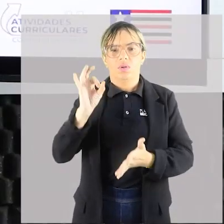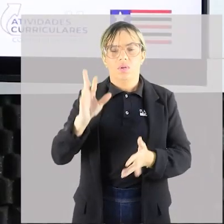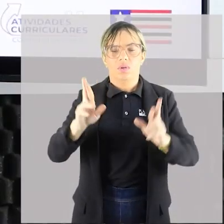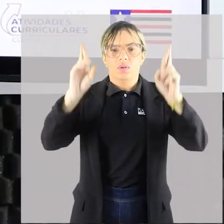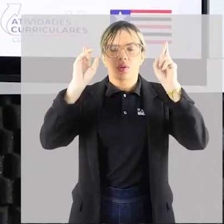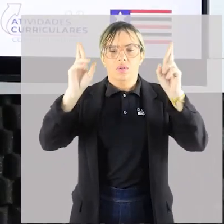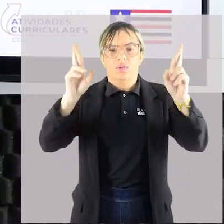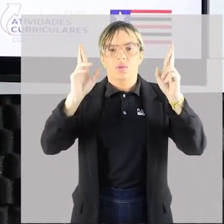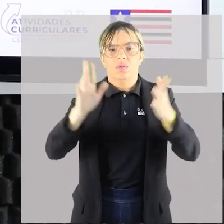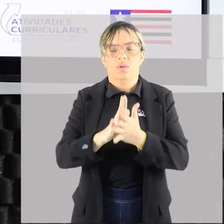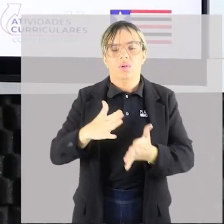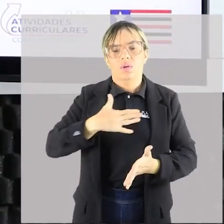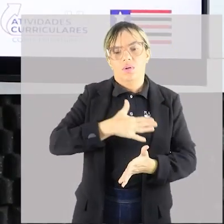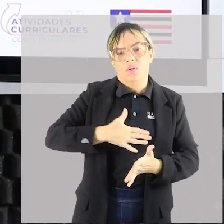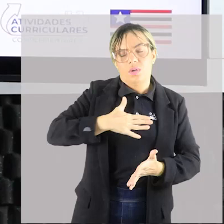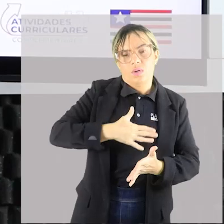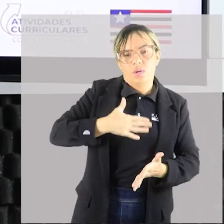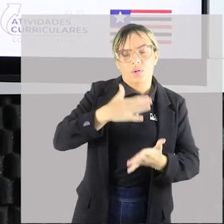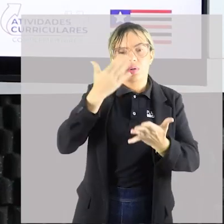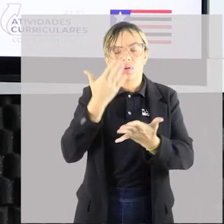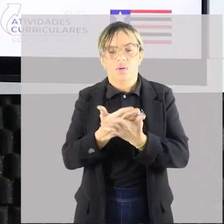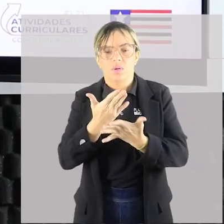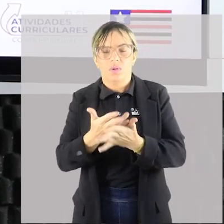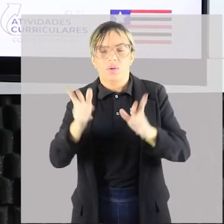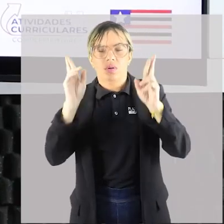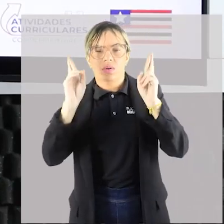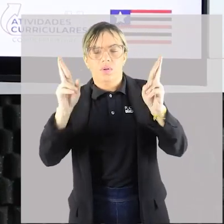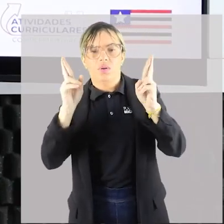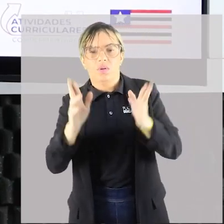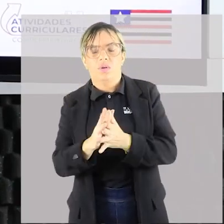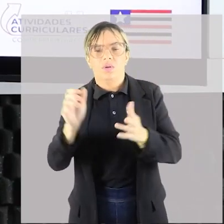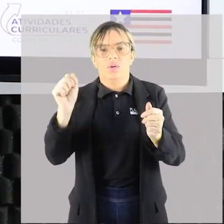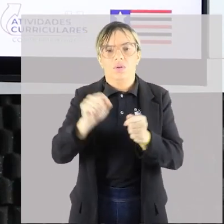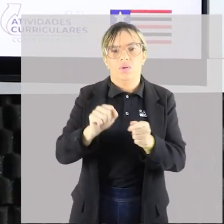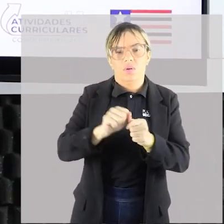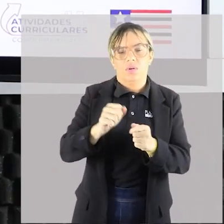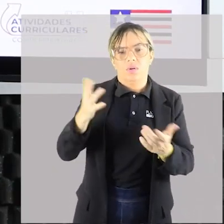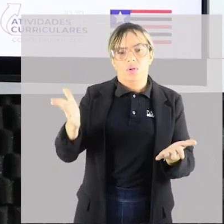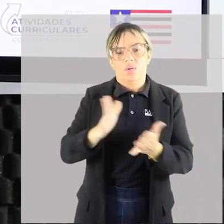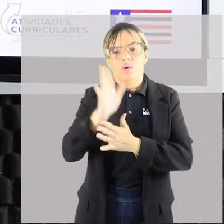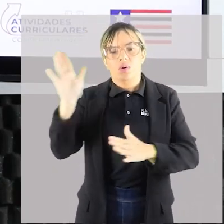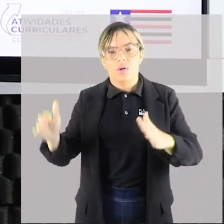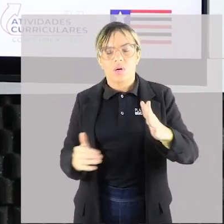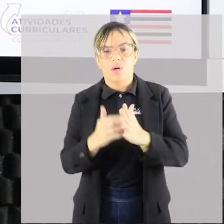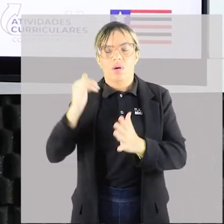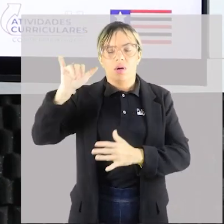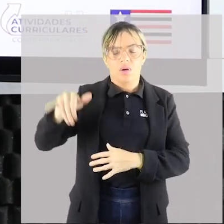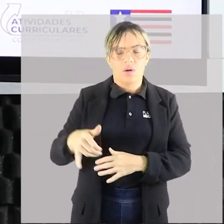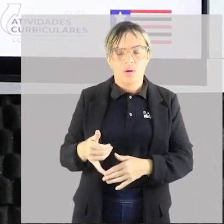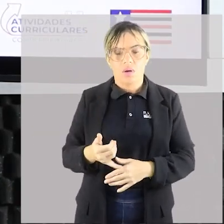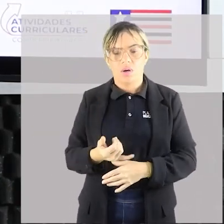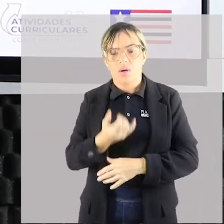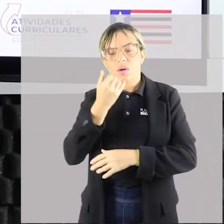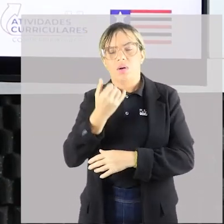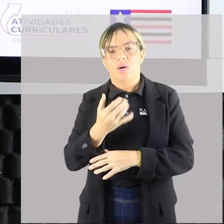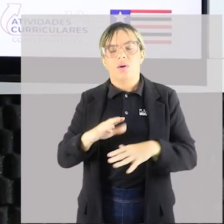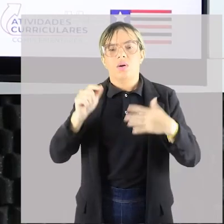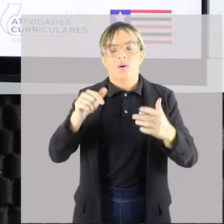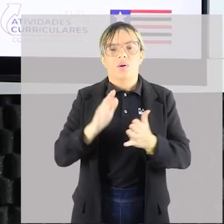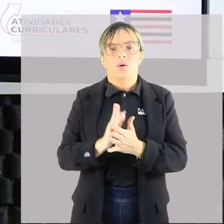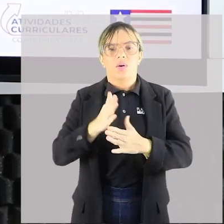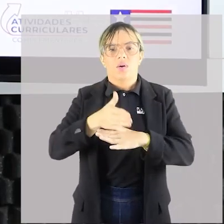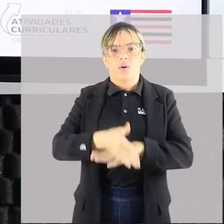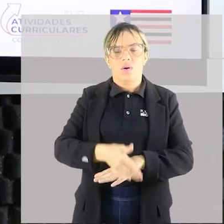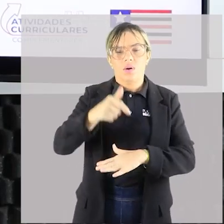Eu espero que você tenha gostado dessa aula, espero que você tenha feito o máximo aproveitamento possível. Convido você a